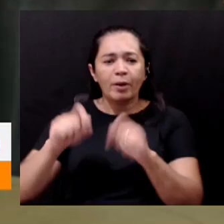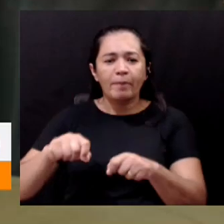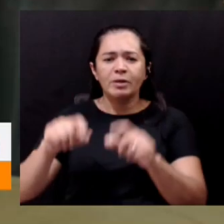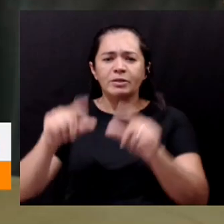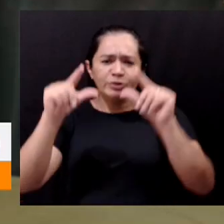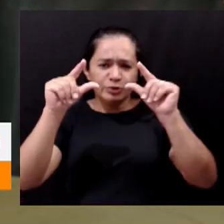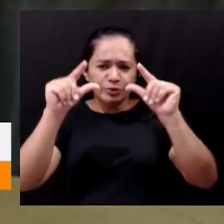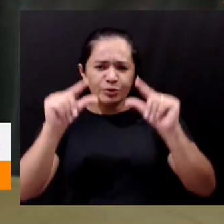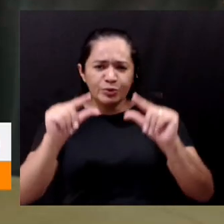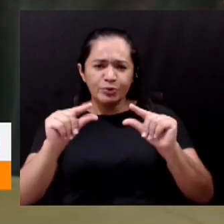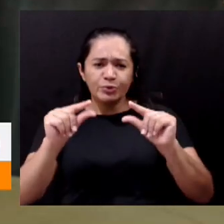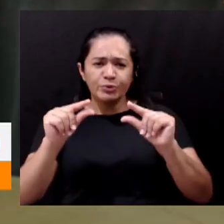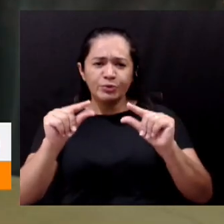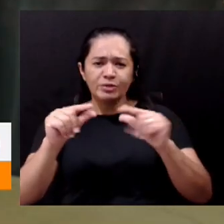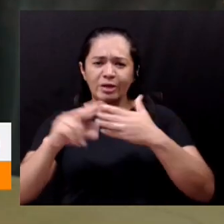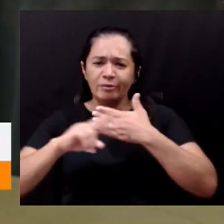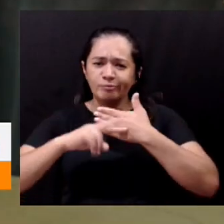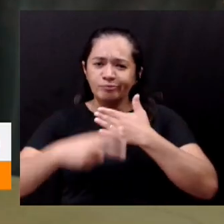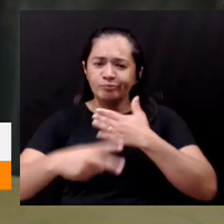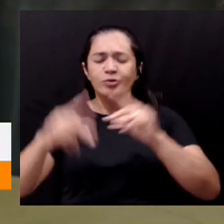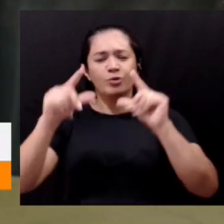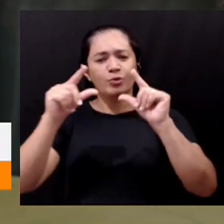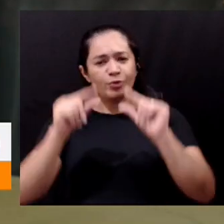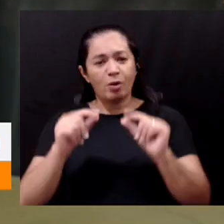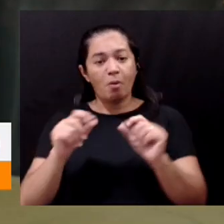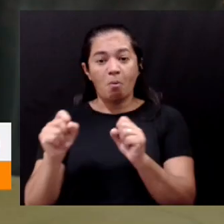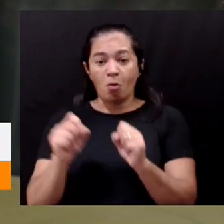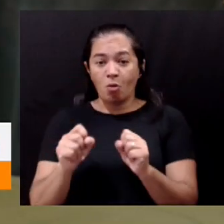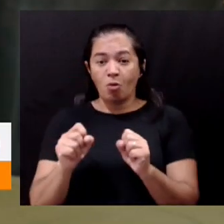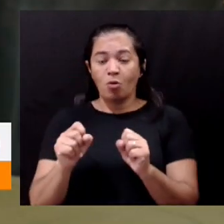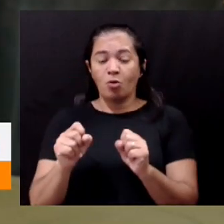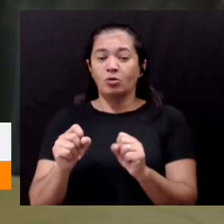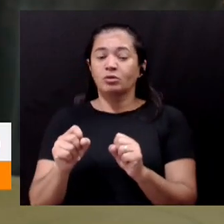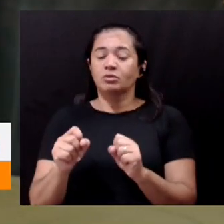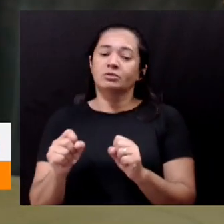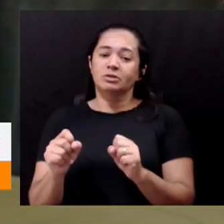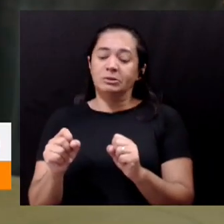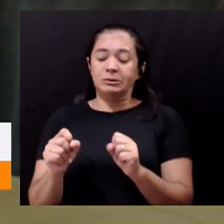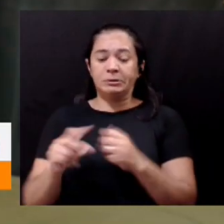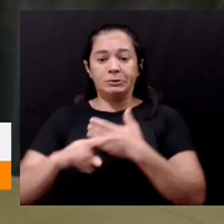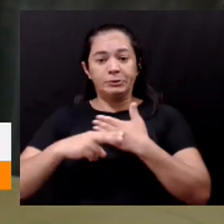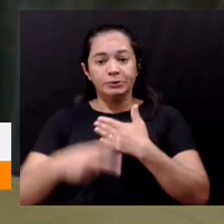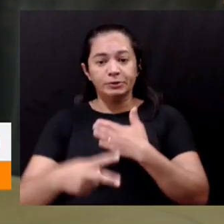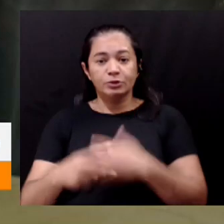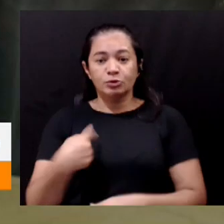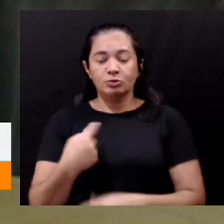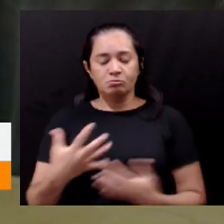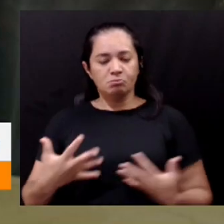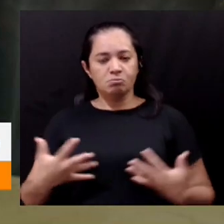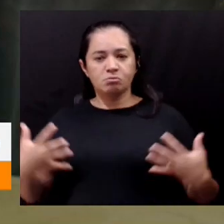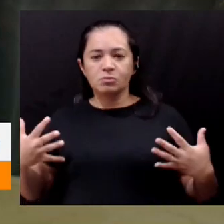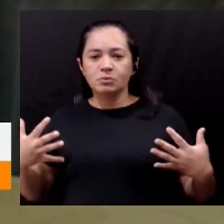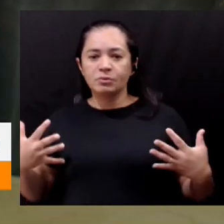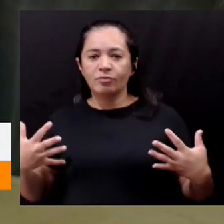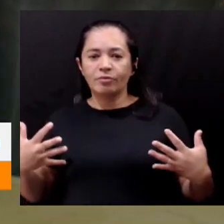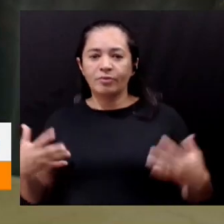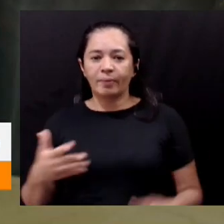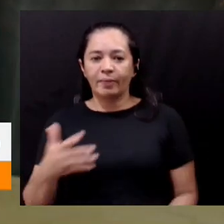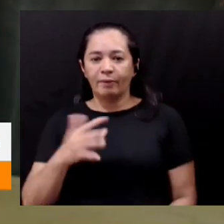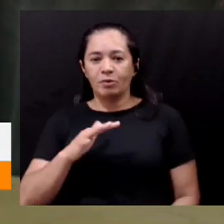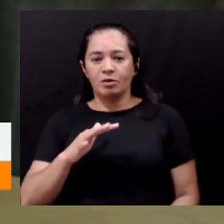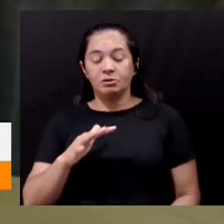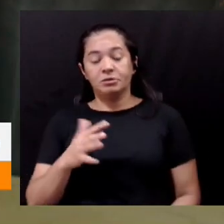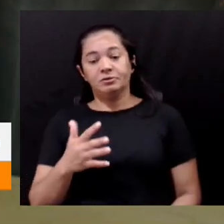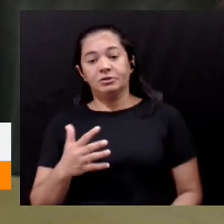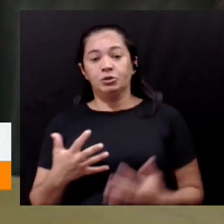o resultado, né, que o poder traz, no nosso ego, que de repente fica inflado e a gente precisa